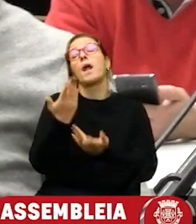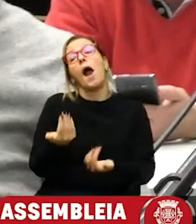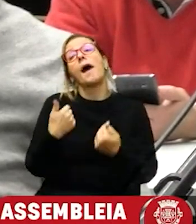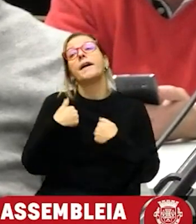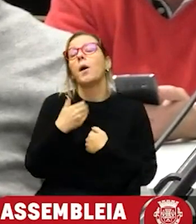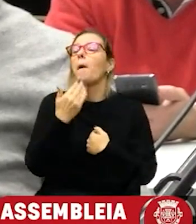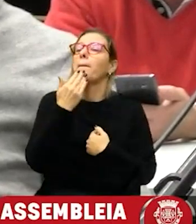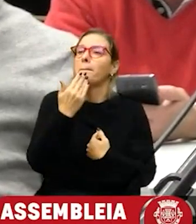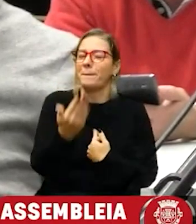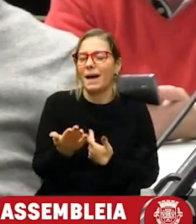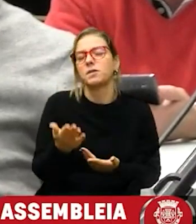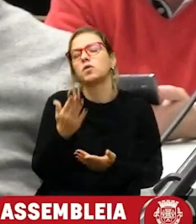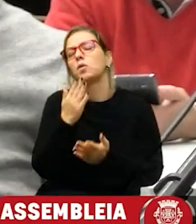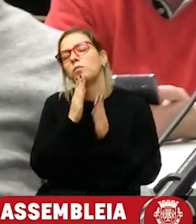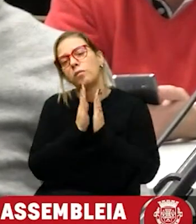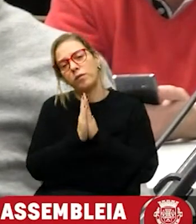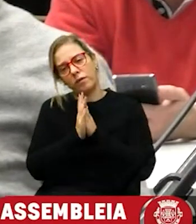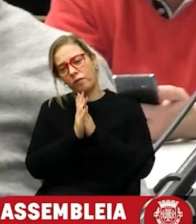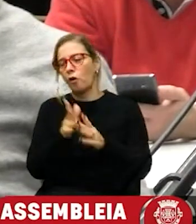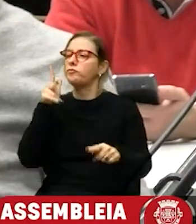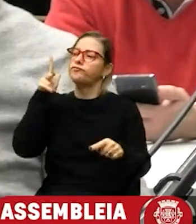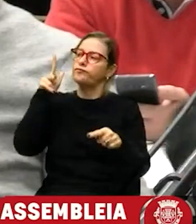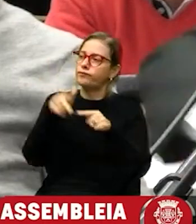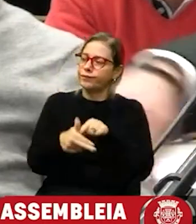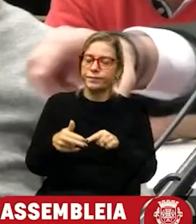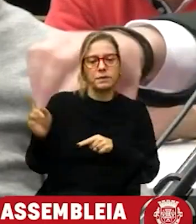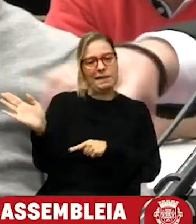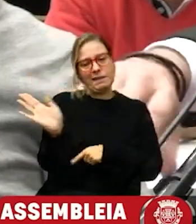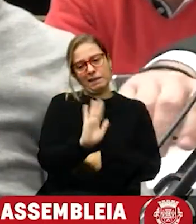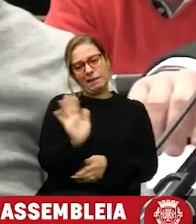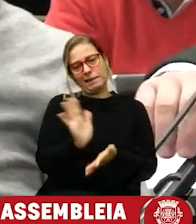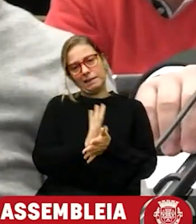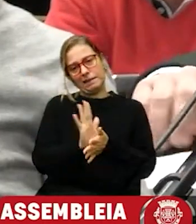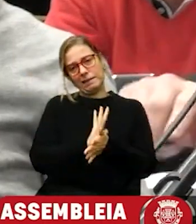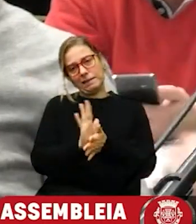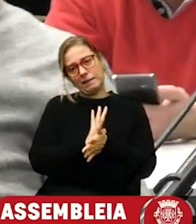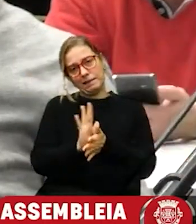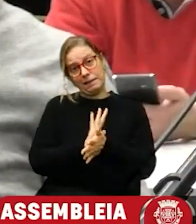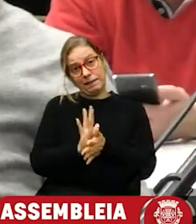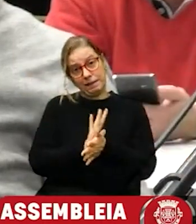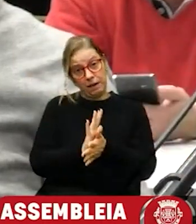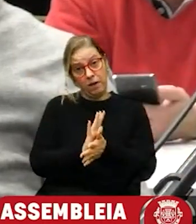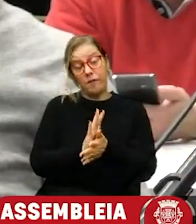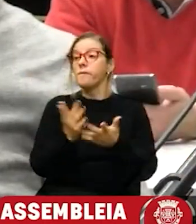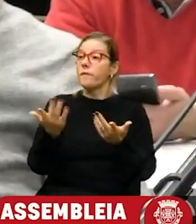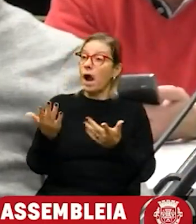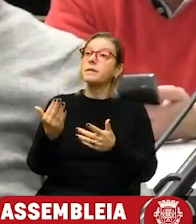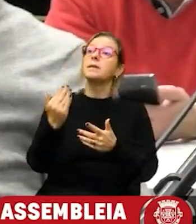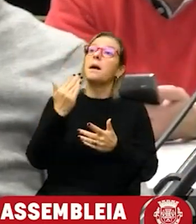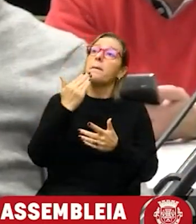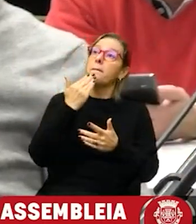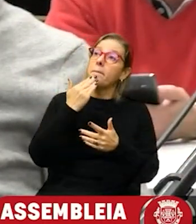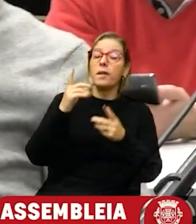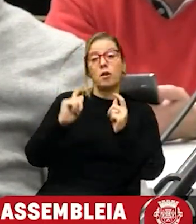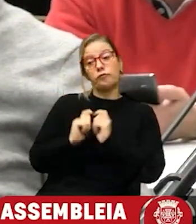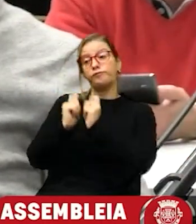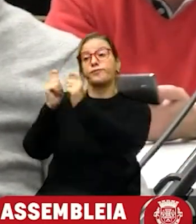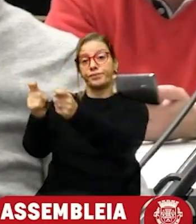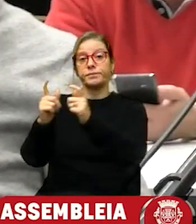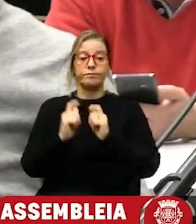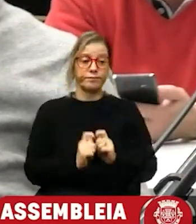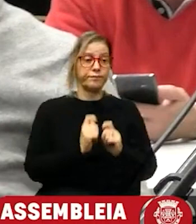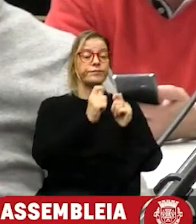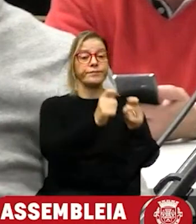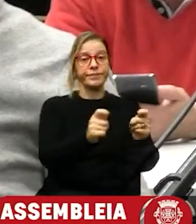favor que não interrompessem nenhum eleito quando está a falar é tem sido dada a palavra sempre que é preciso sempre bem prega freit